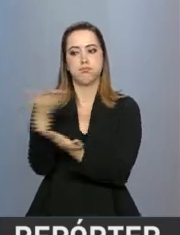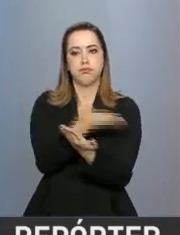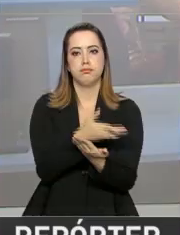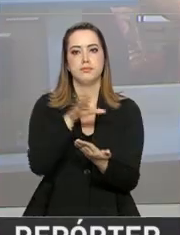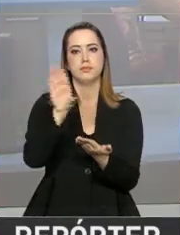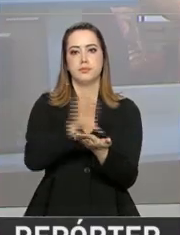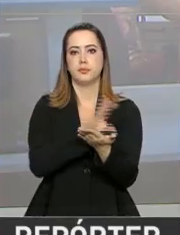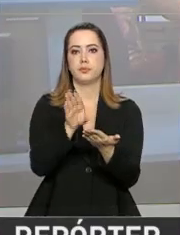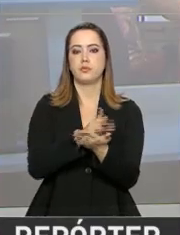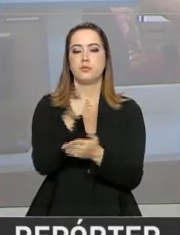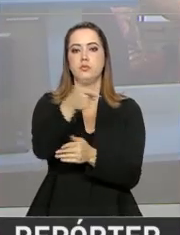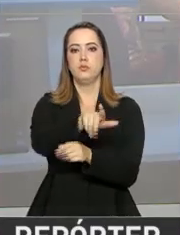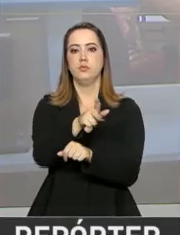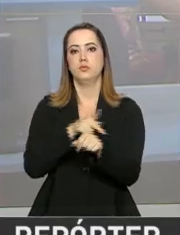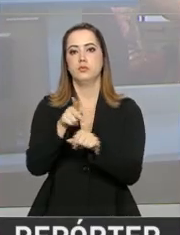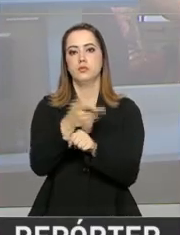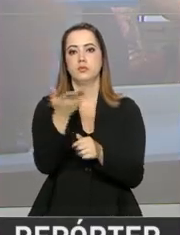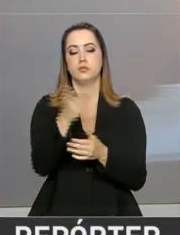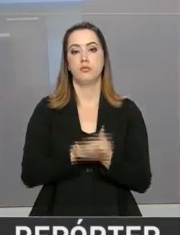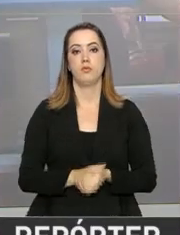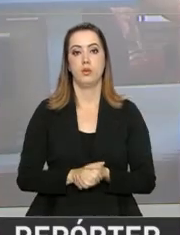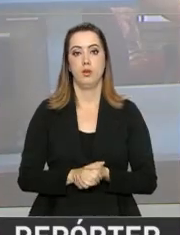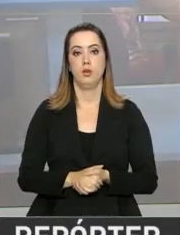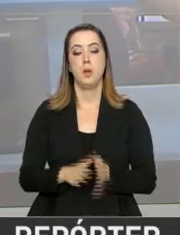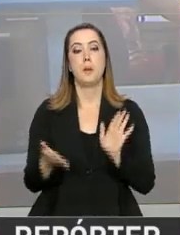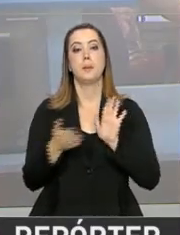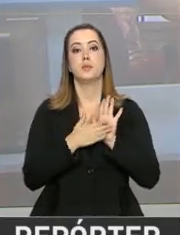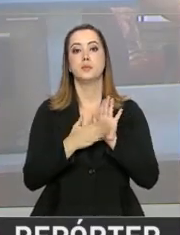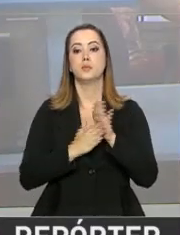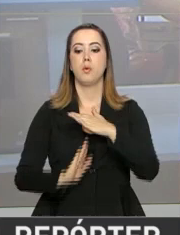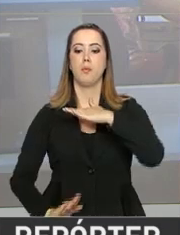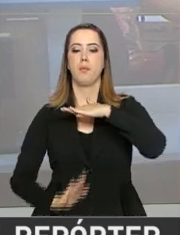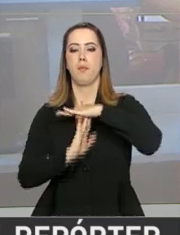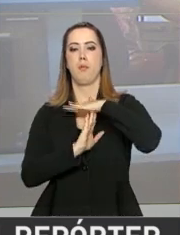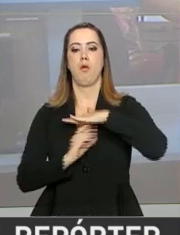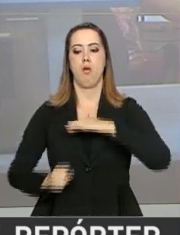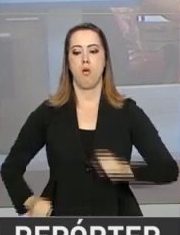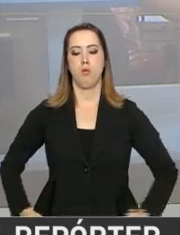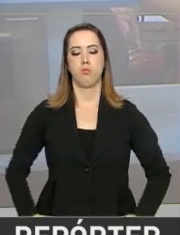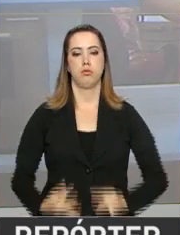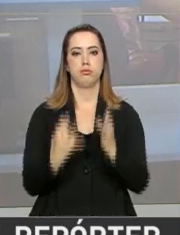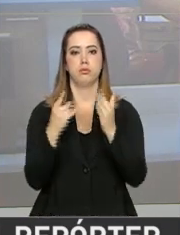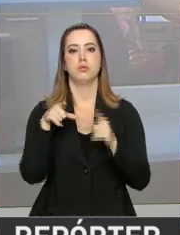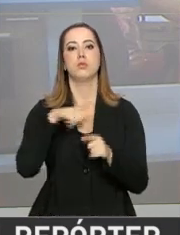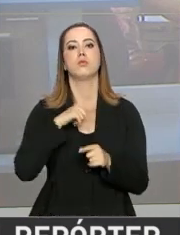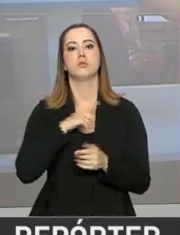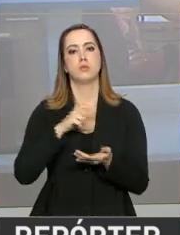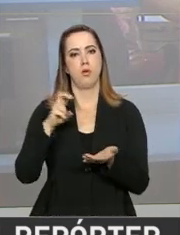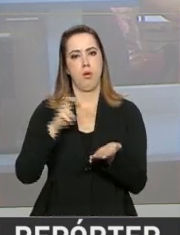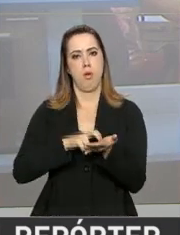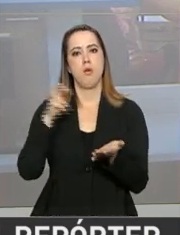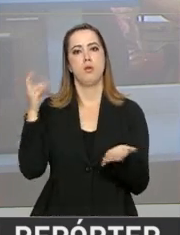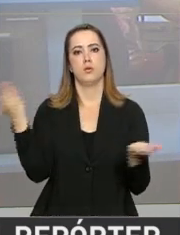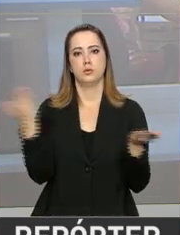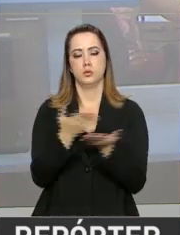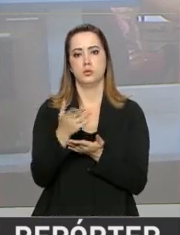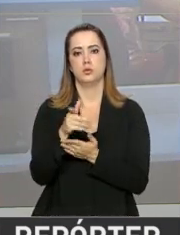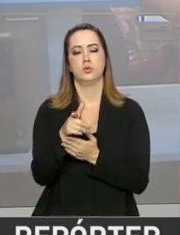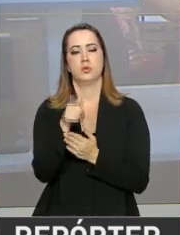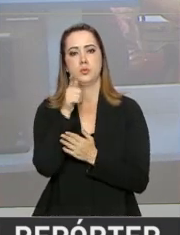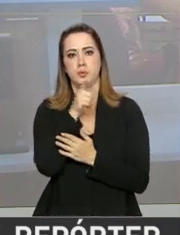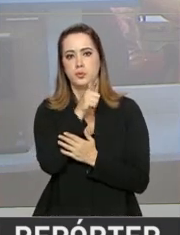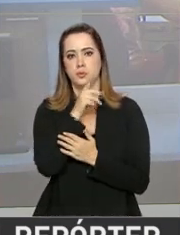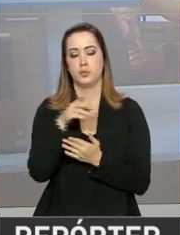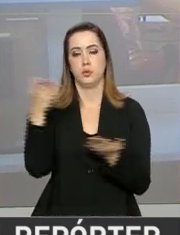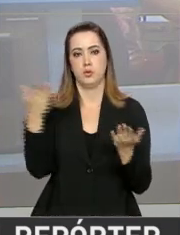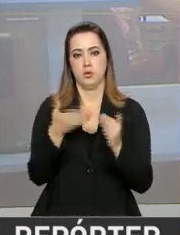internacionais. E a proposta que limita os gastos públicos foi o principal tema de um café da manhã na casa do presidente da Câmara dos Deputados,